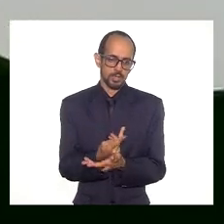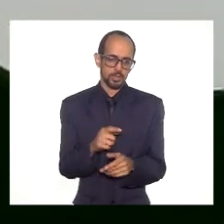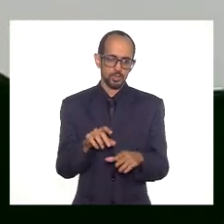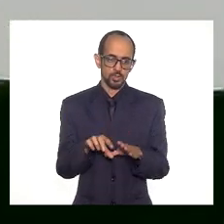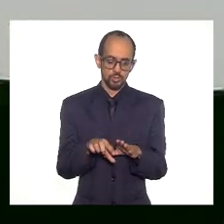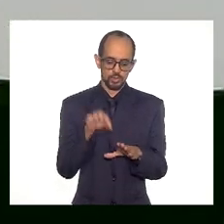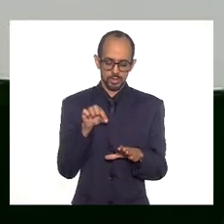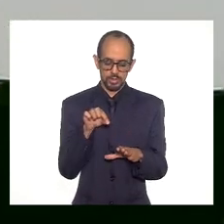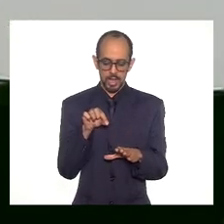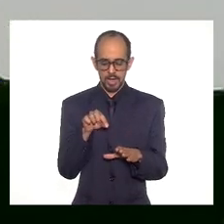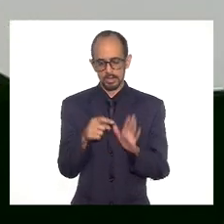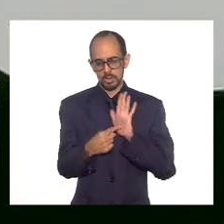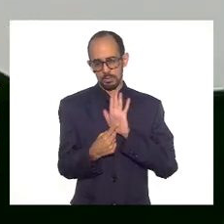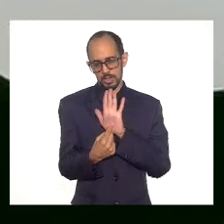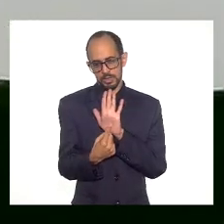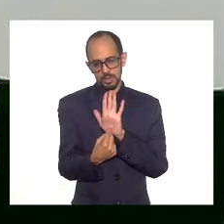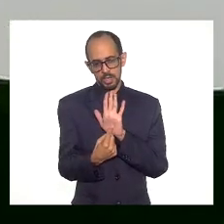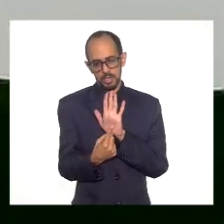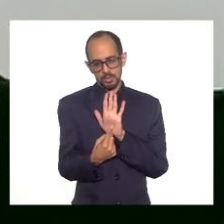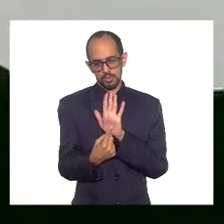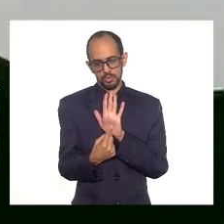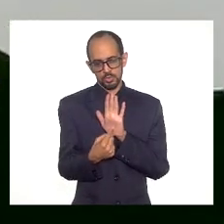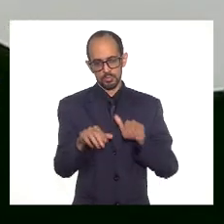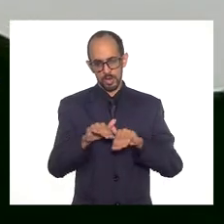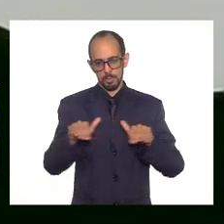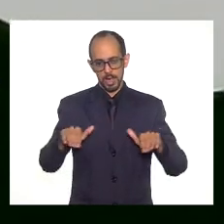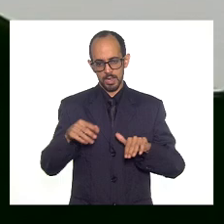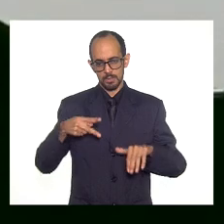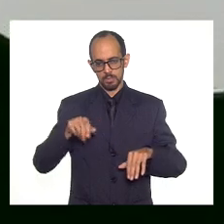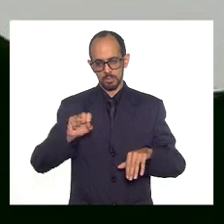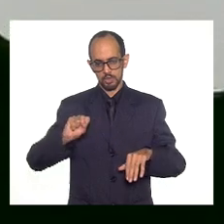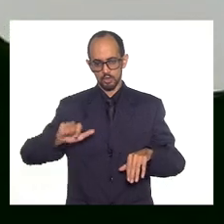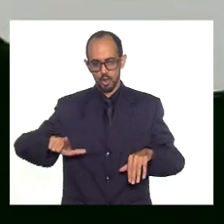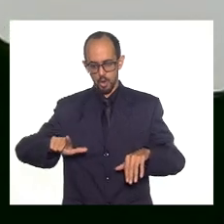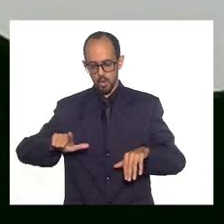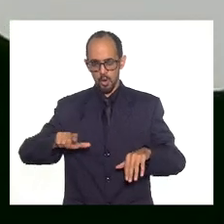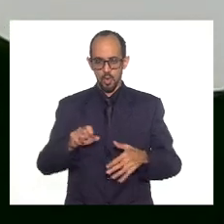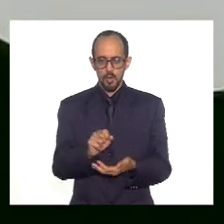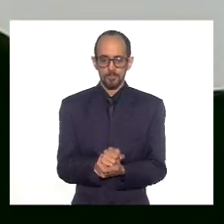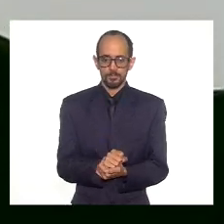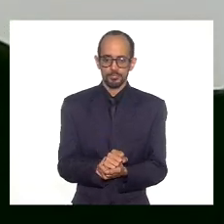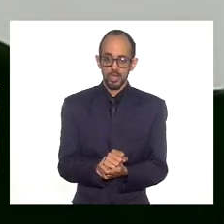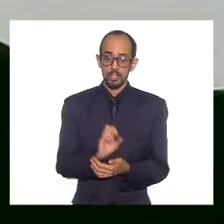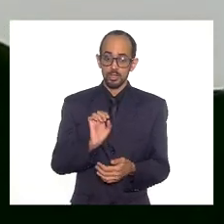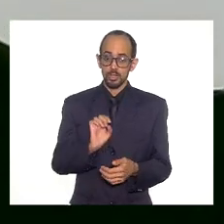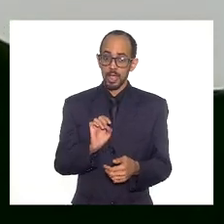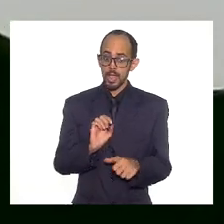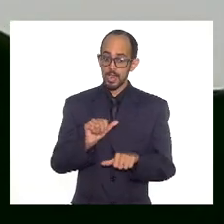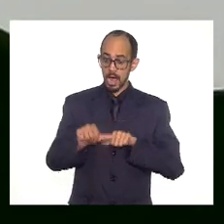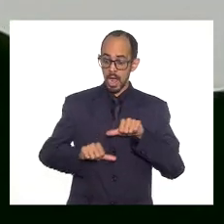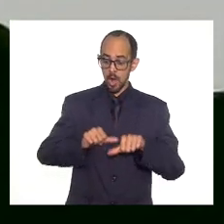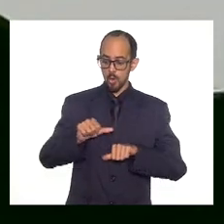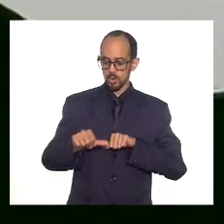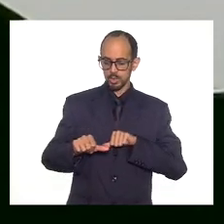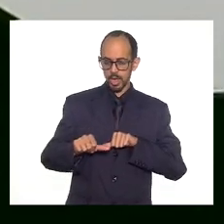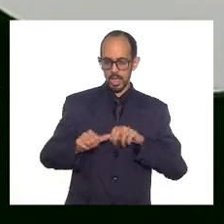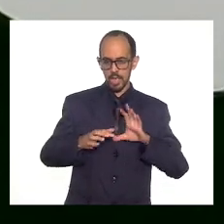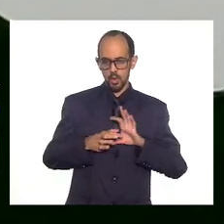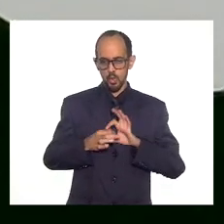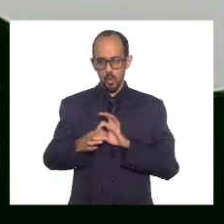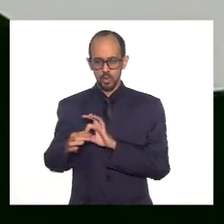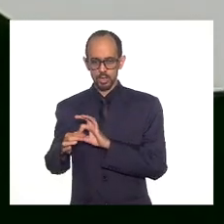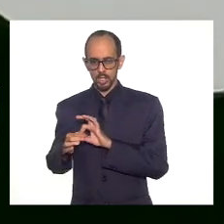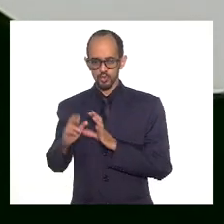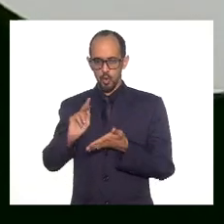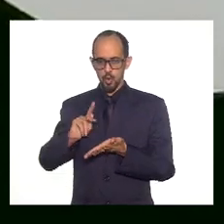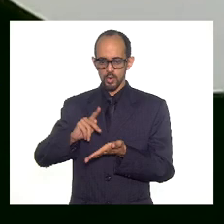apresentados pela bancada não só alteram o contexto original do